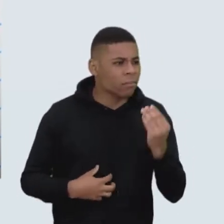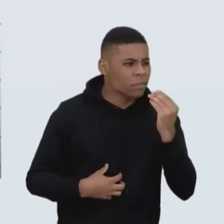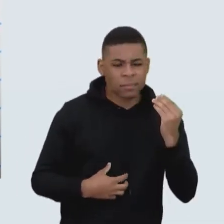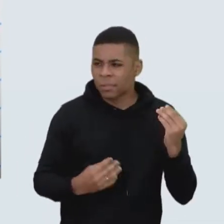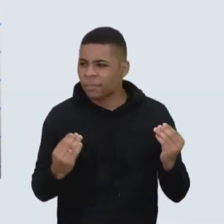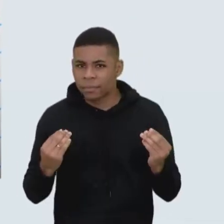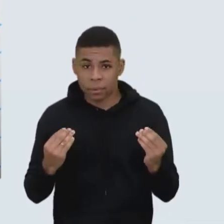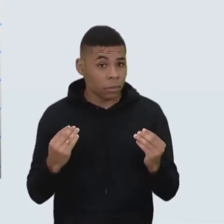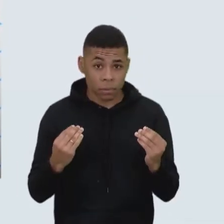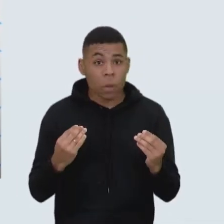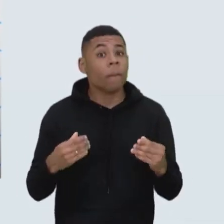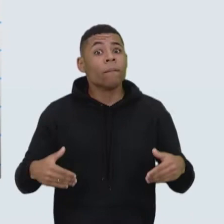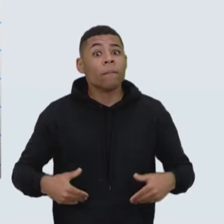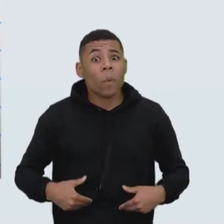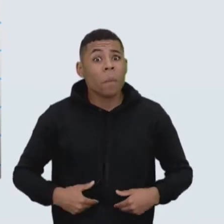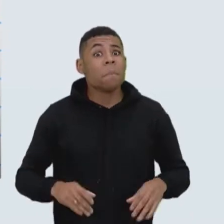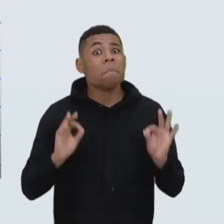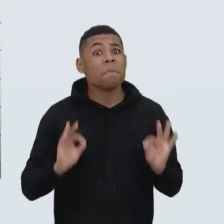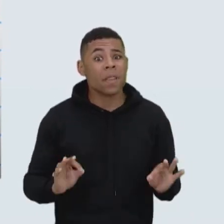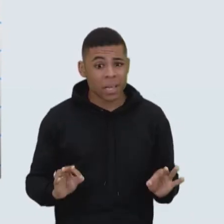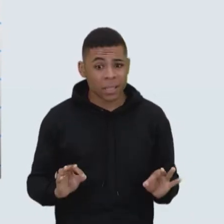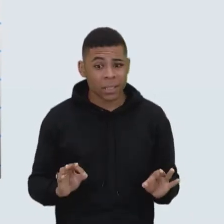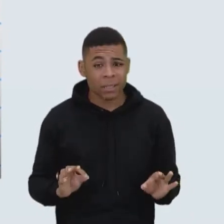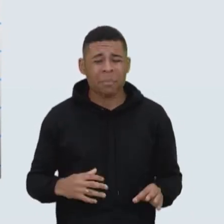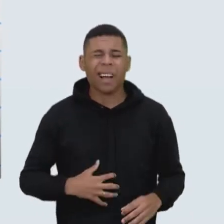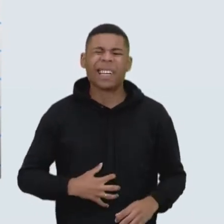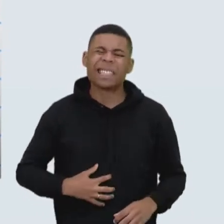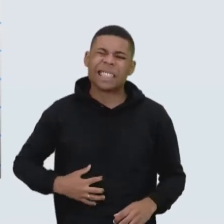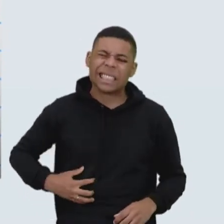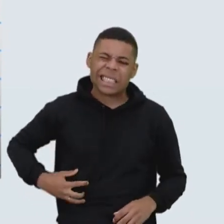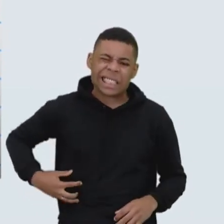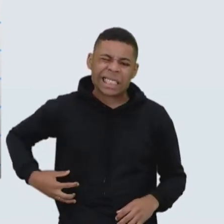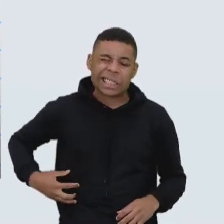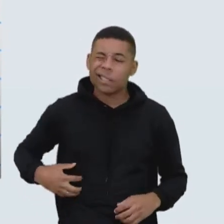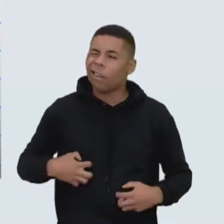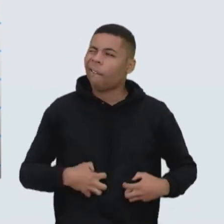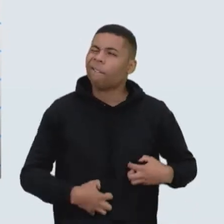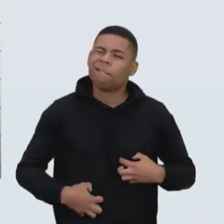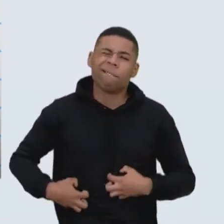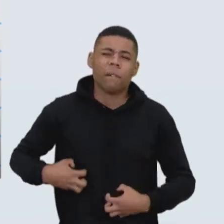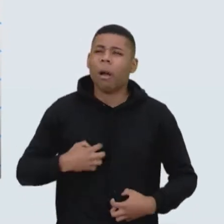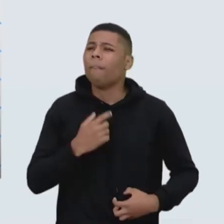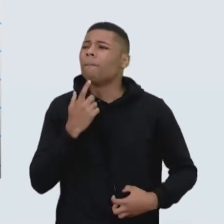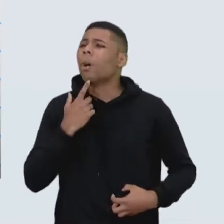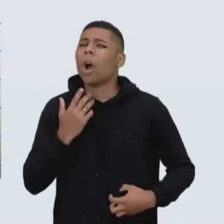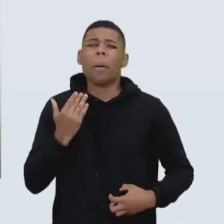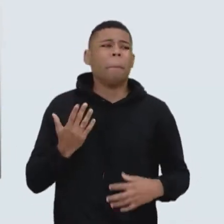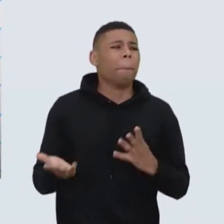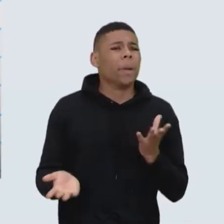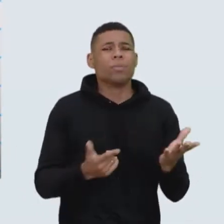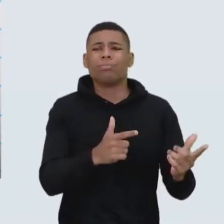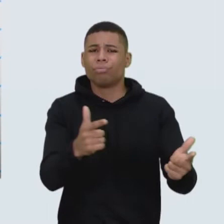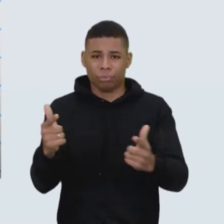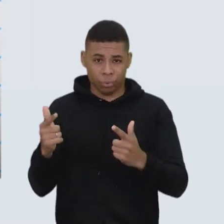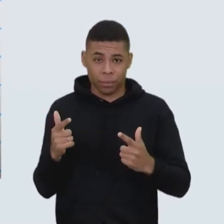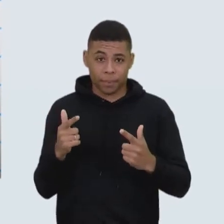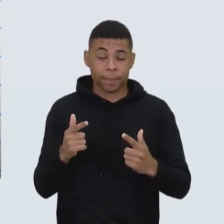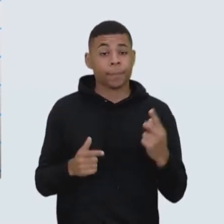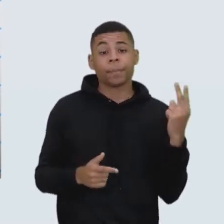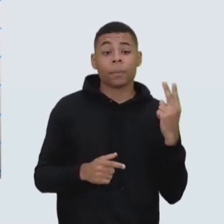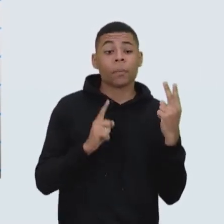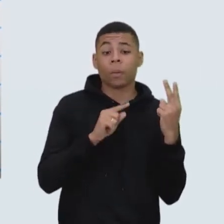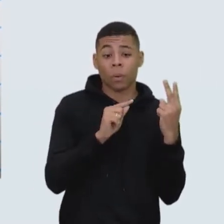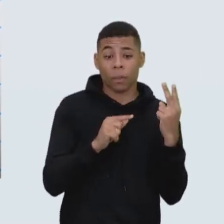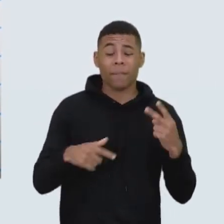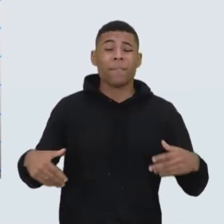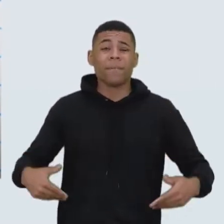outra. É fome mesmo, panela vazia, barriga vazia, esperança vazia. O segundo dos 17 objetivos é a